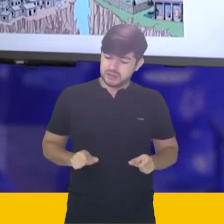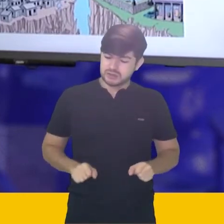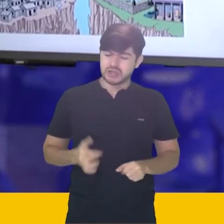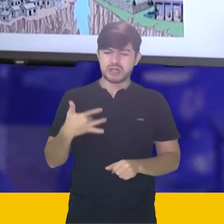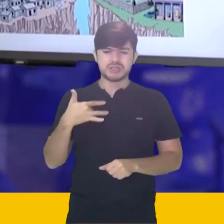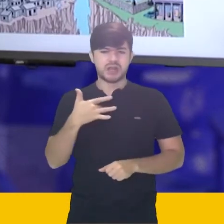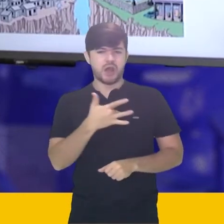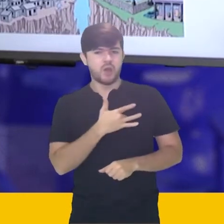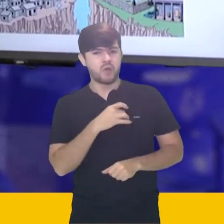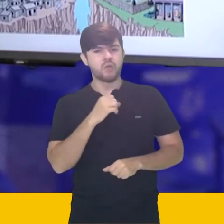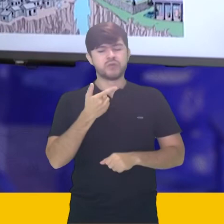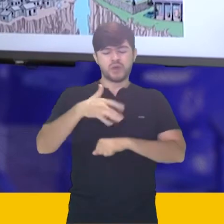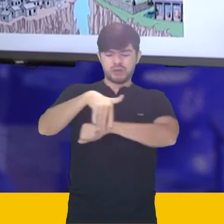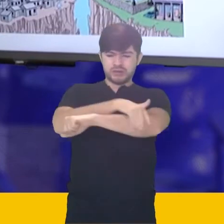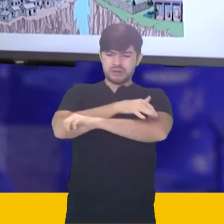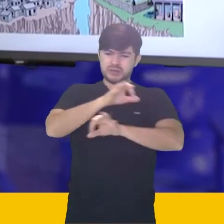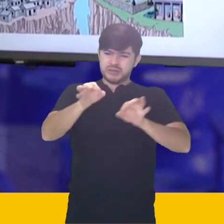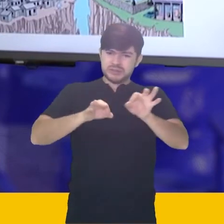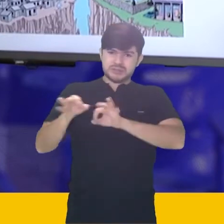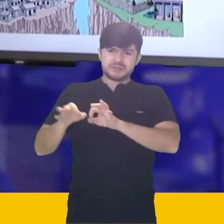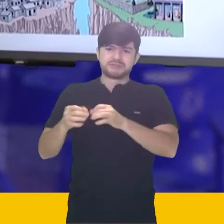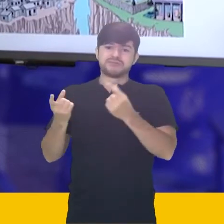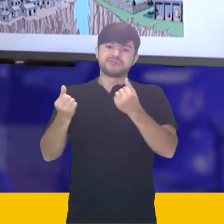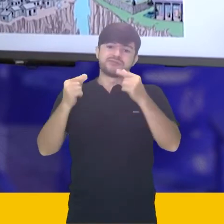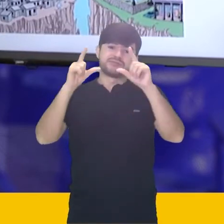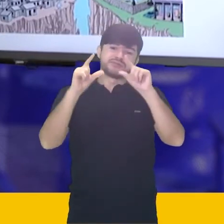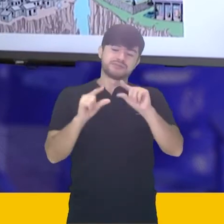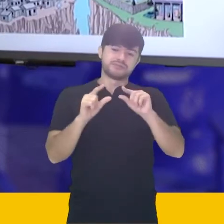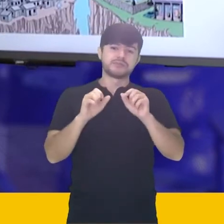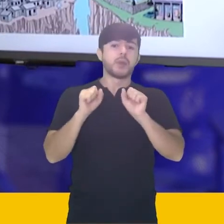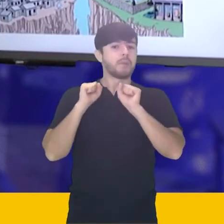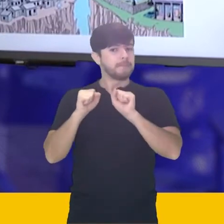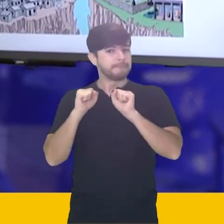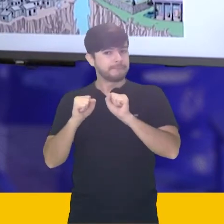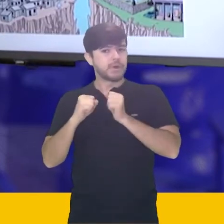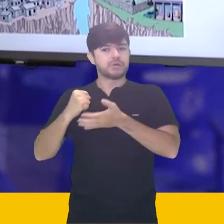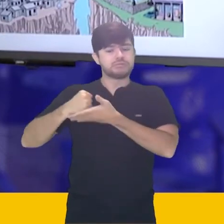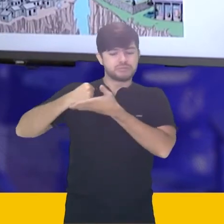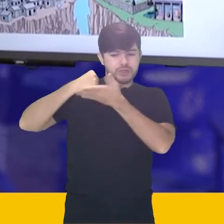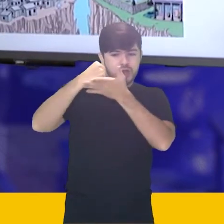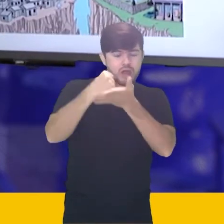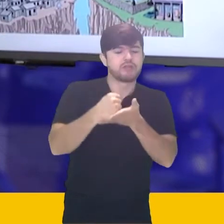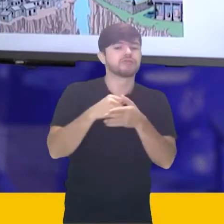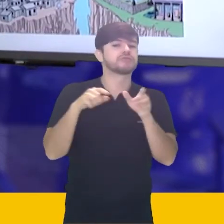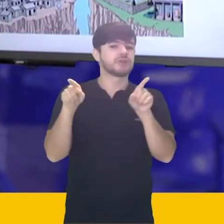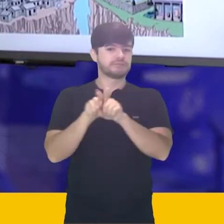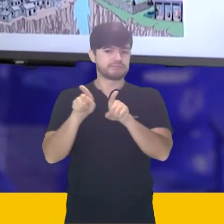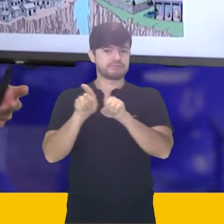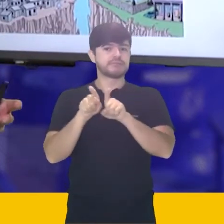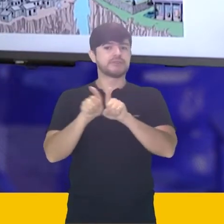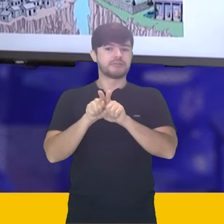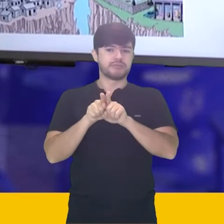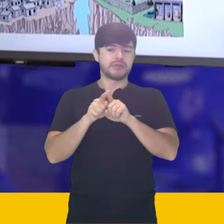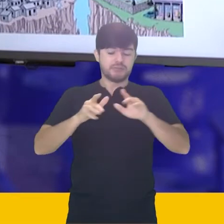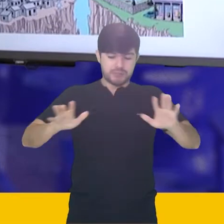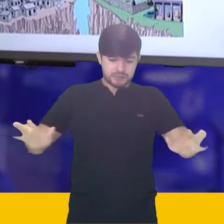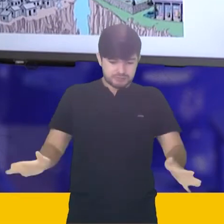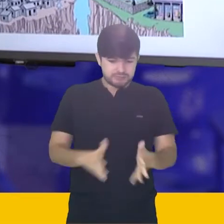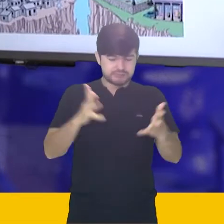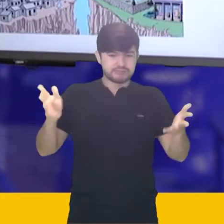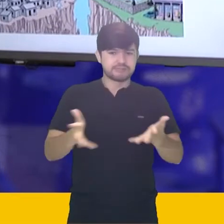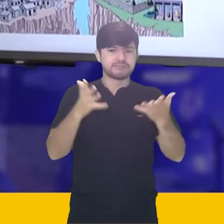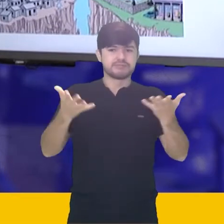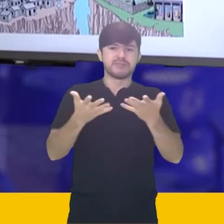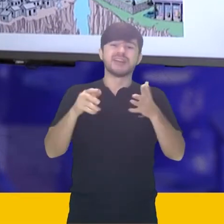pode ocorrer. Então, a globalização ela pode, favorecendo esse modelo econômico, levar a uma intensificação